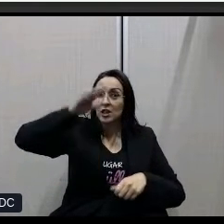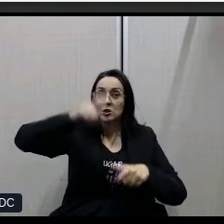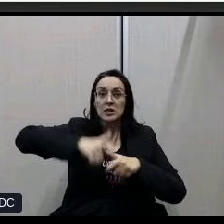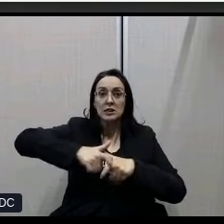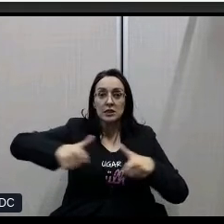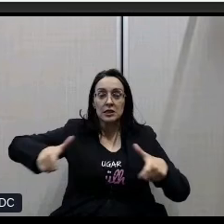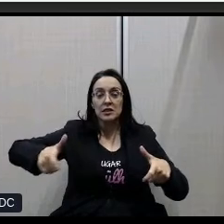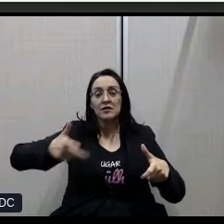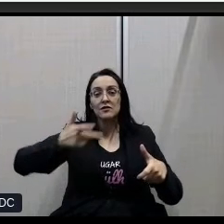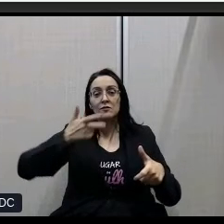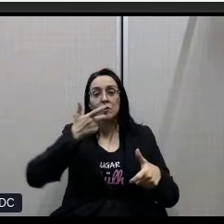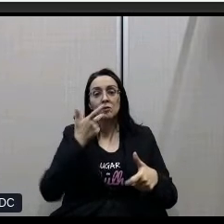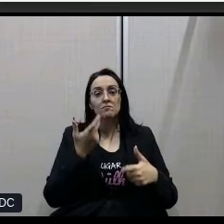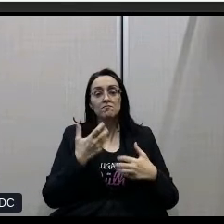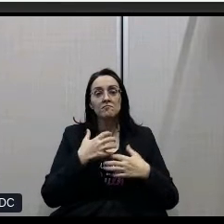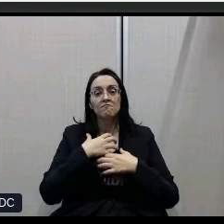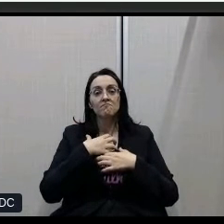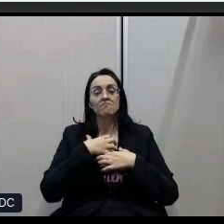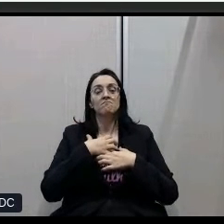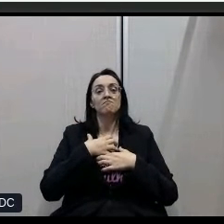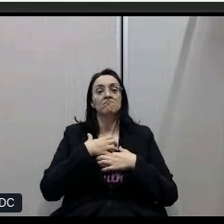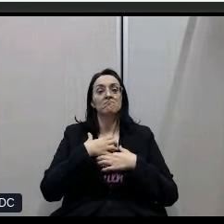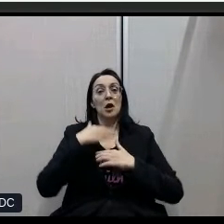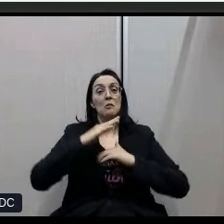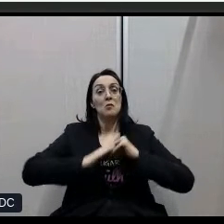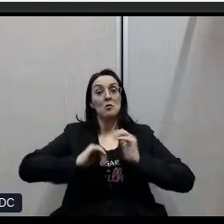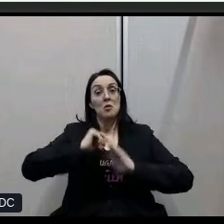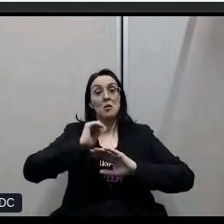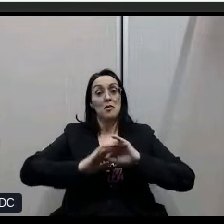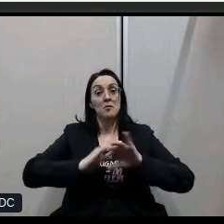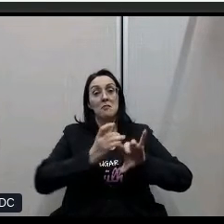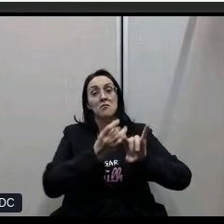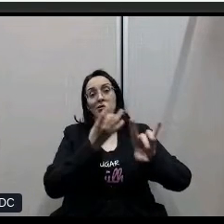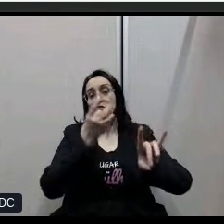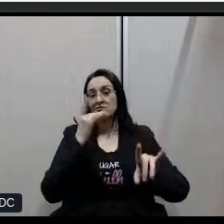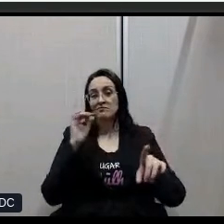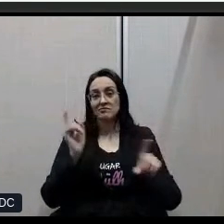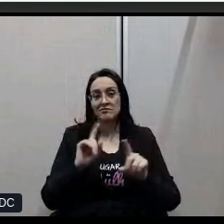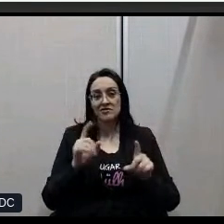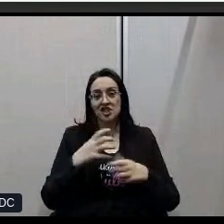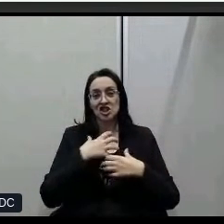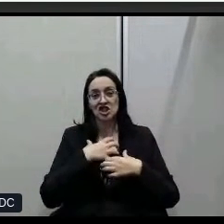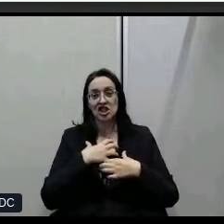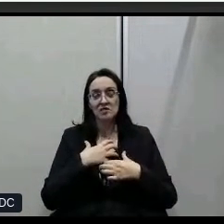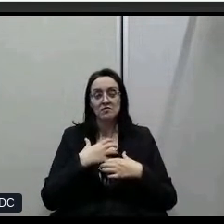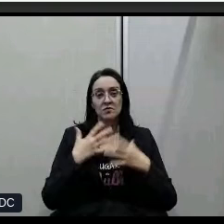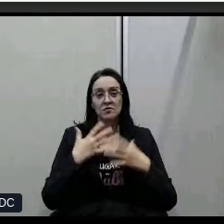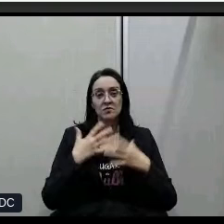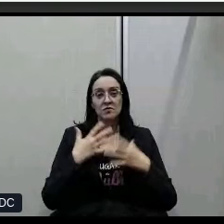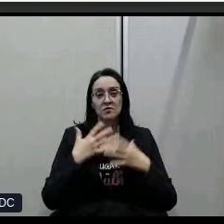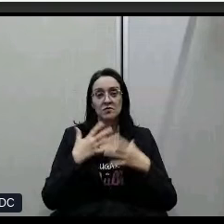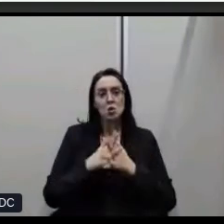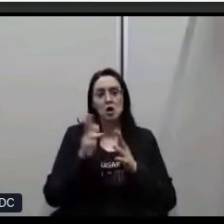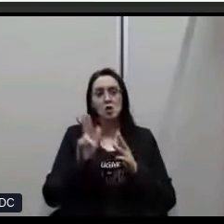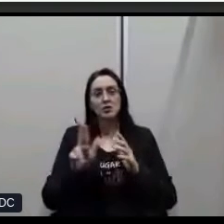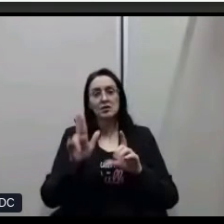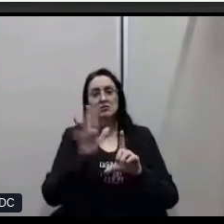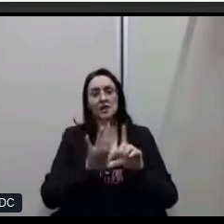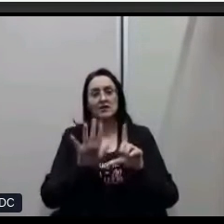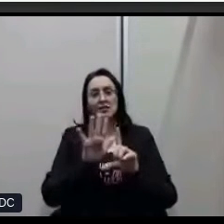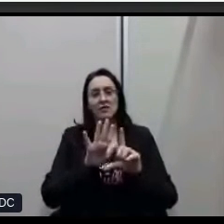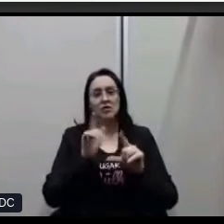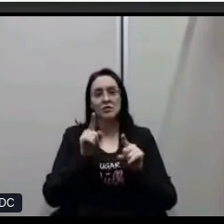bizarro. Que não se sentiam produtivos na modalidade de ensino à distância, sentiam-se confusos ao utilizar a plataforma,